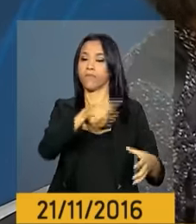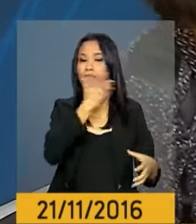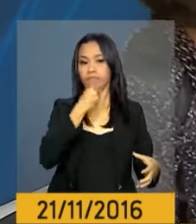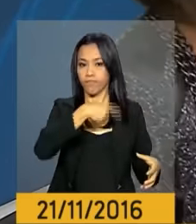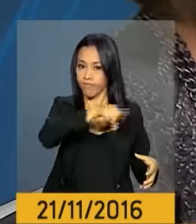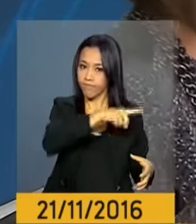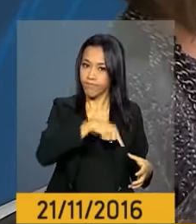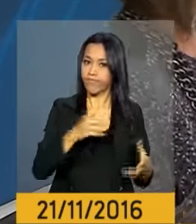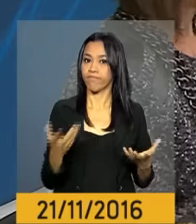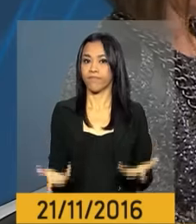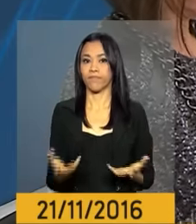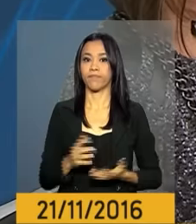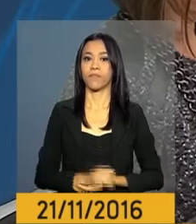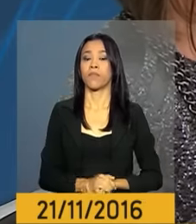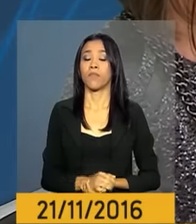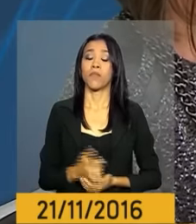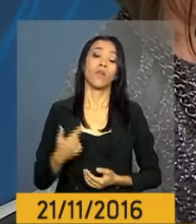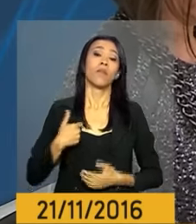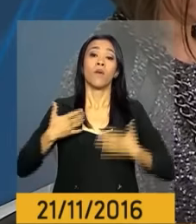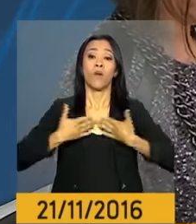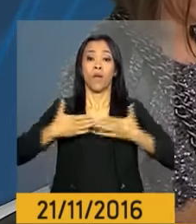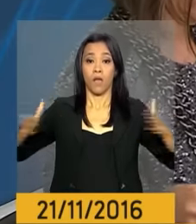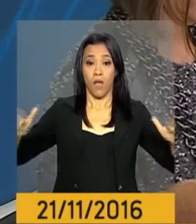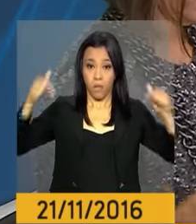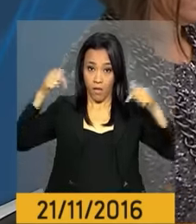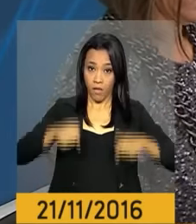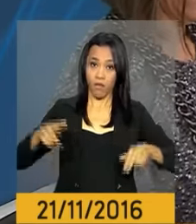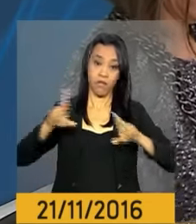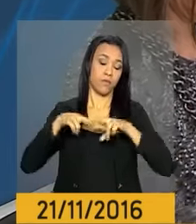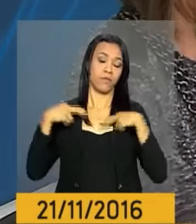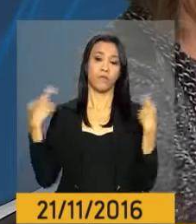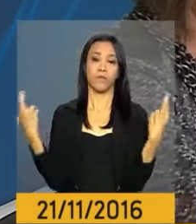senhores. Eu abro essa reunião